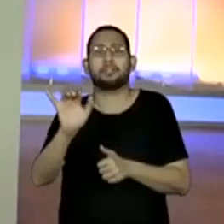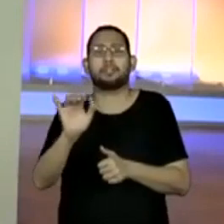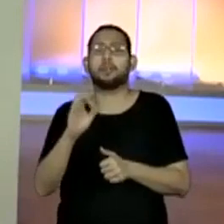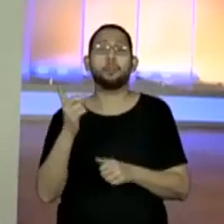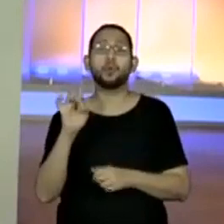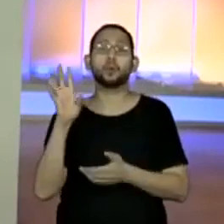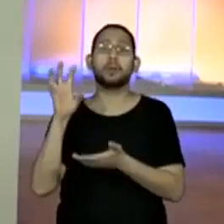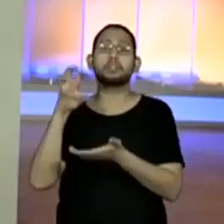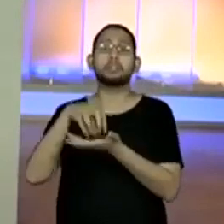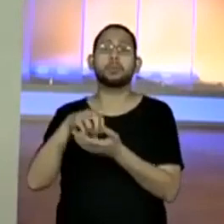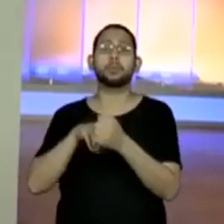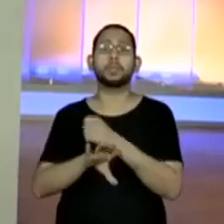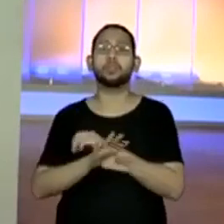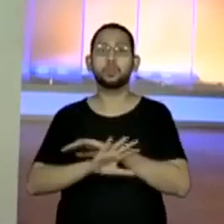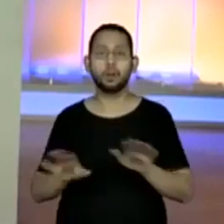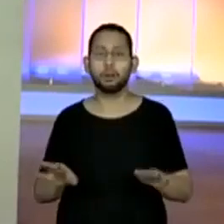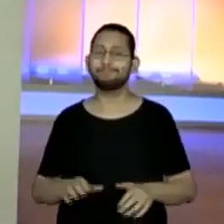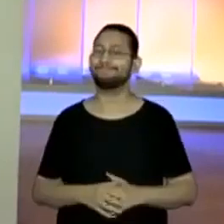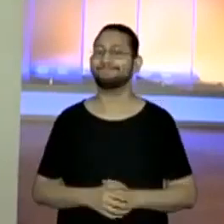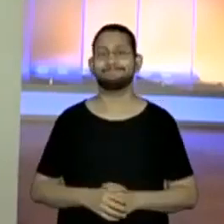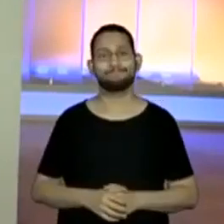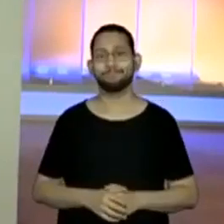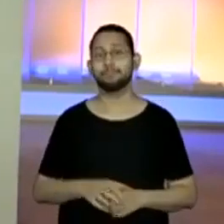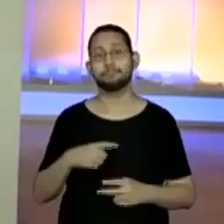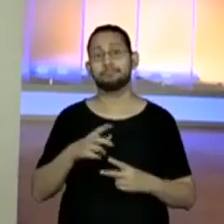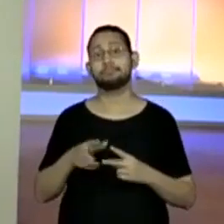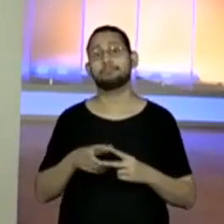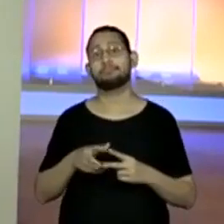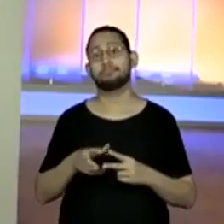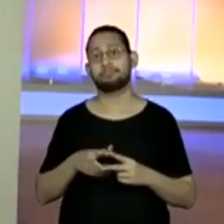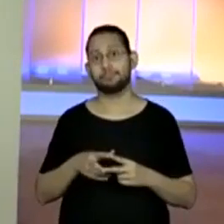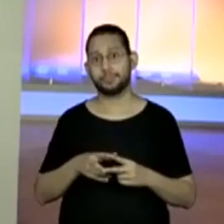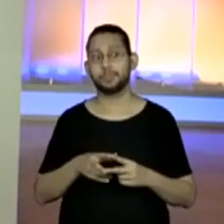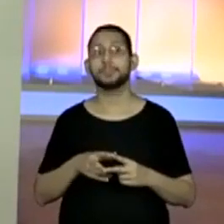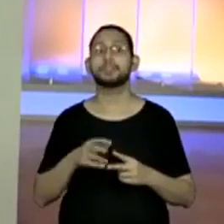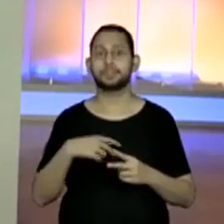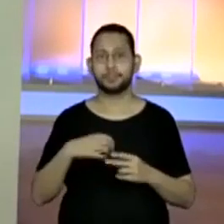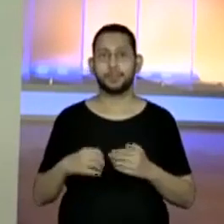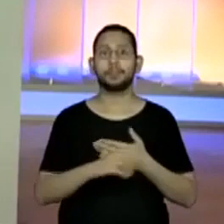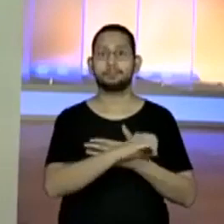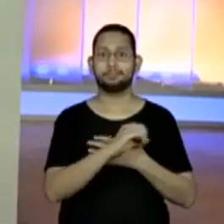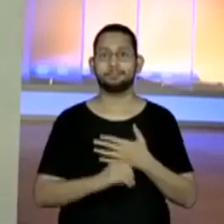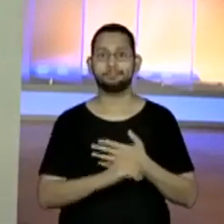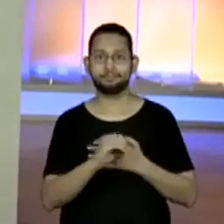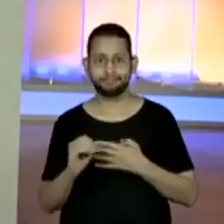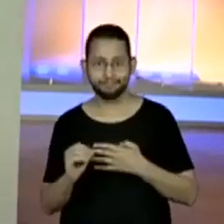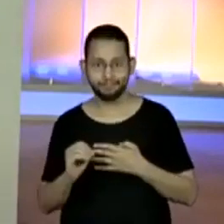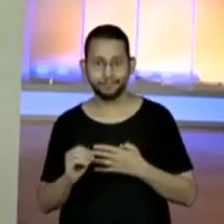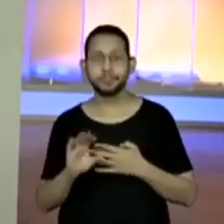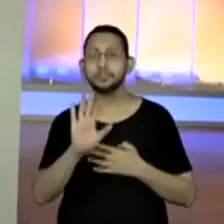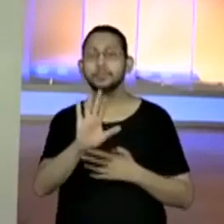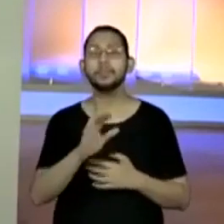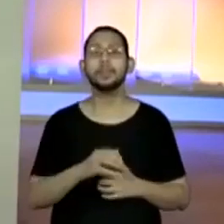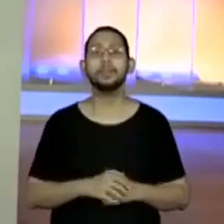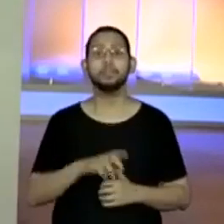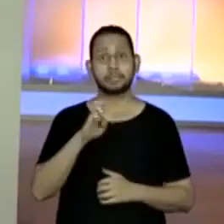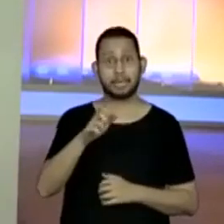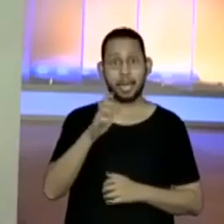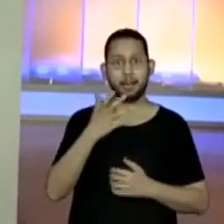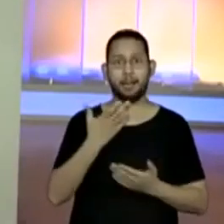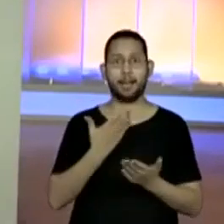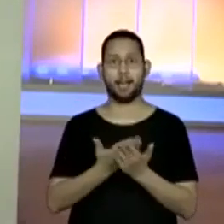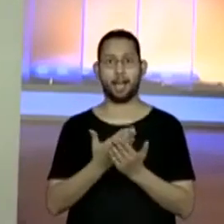de Mídias, tá bom? E o melhor de tudo, não falei no começo, mas eu vou falar agora, né? Antes tarde do que nunca. Para assistir a